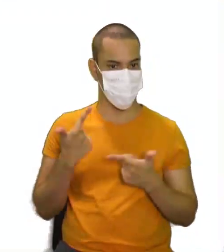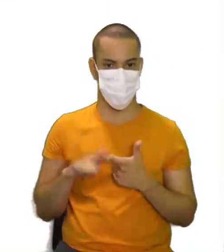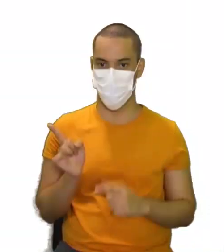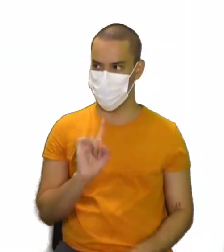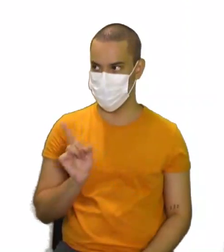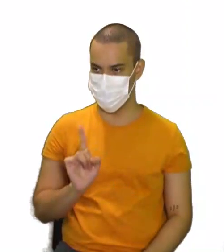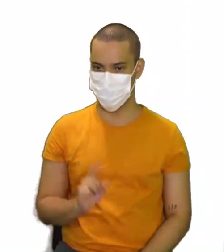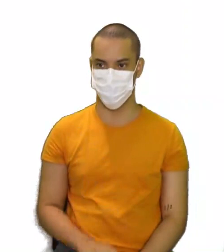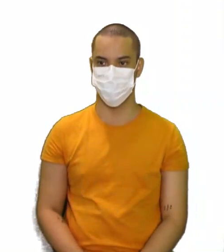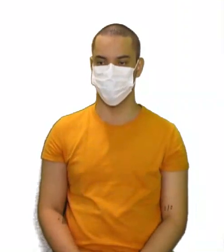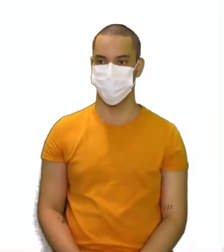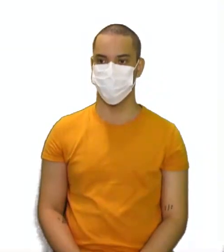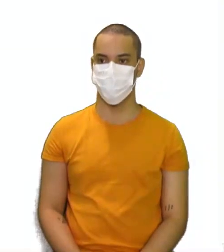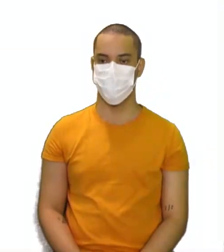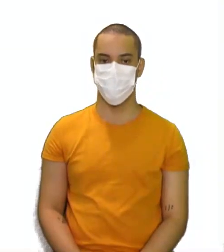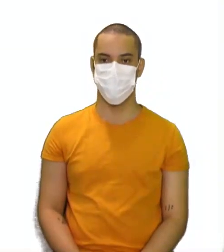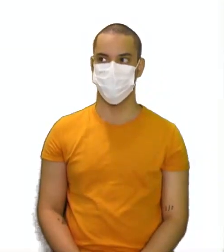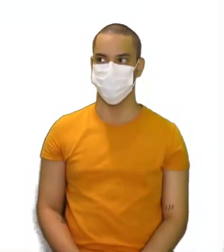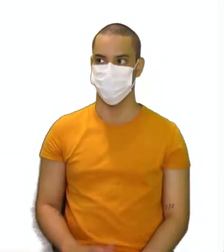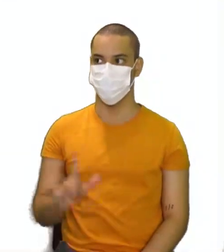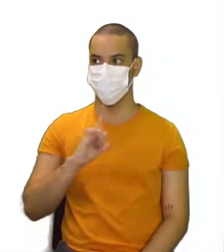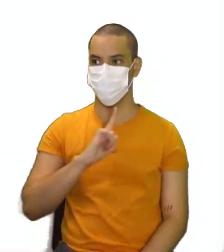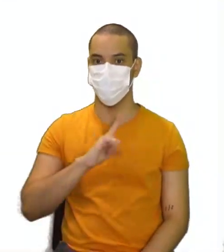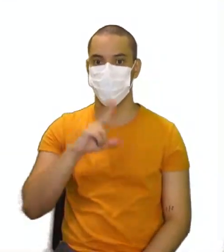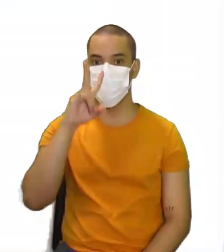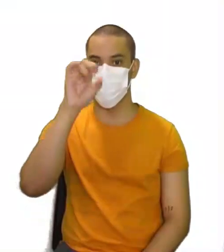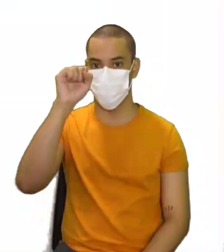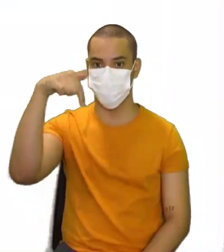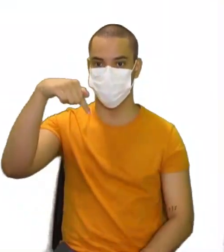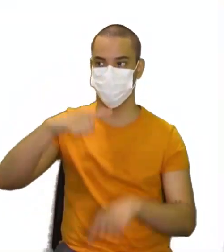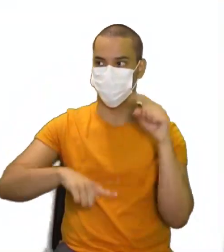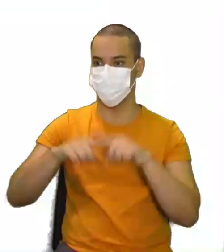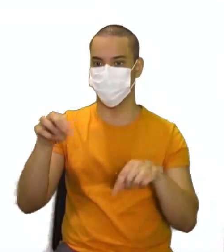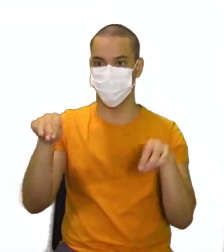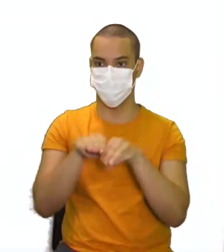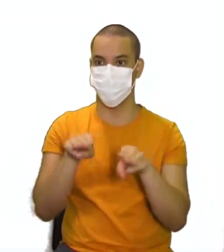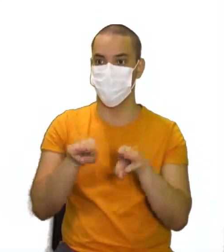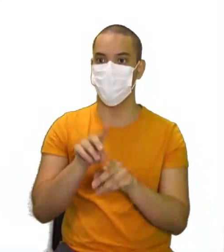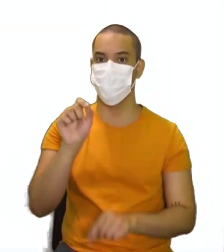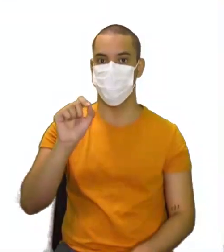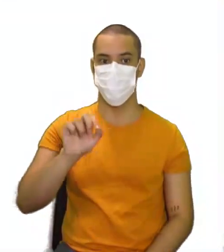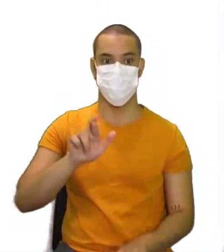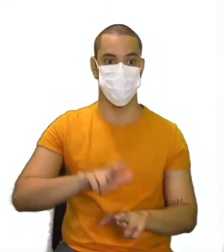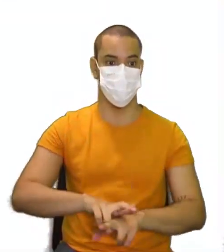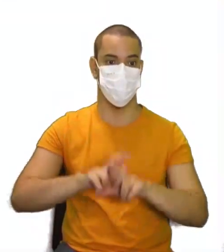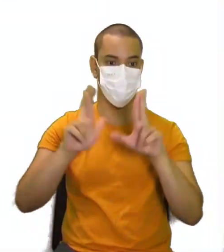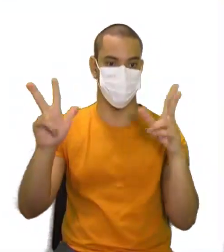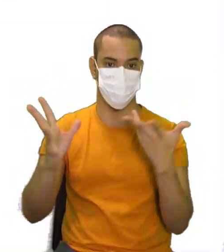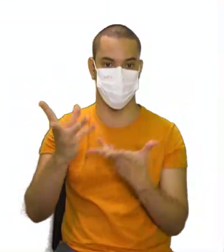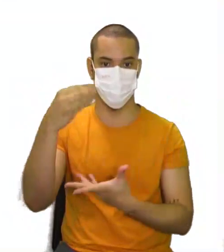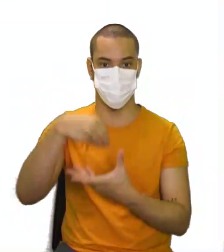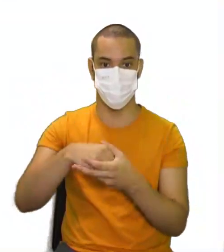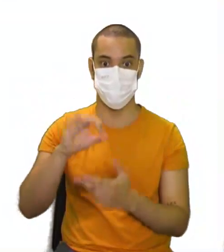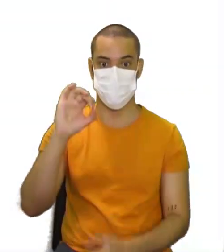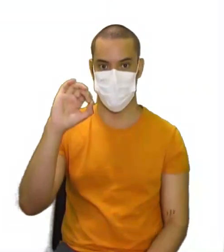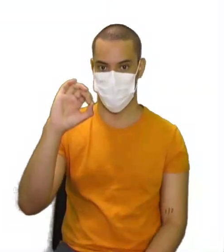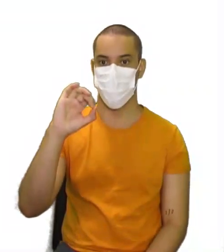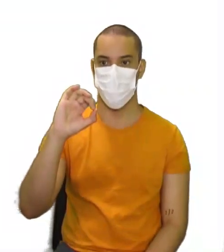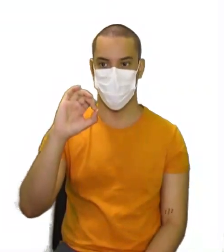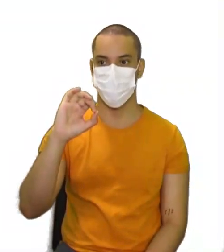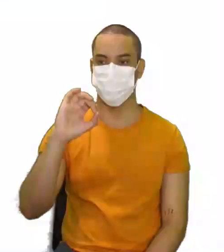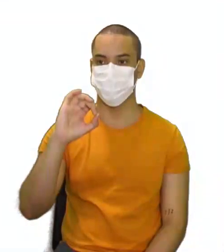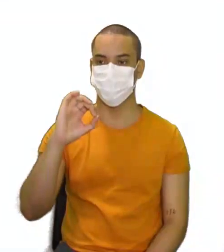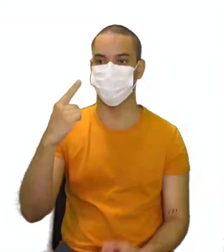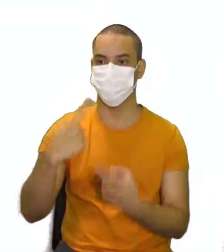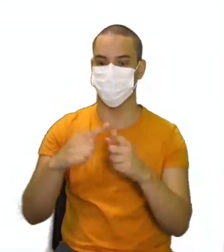magnética. Quando que existe força magnética? Quando essa direção é diferente de zero, um ângulo, né? Não